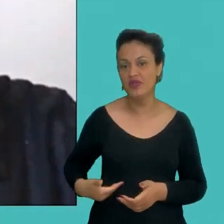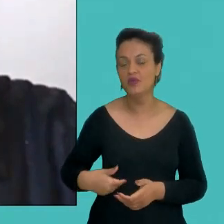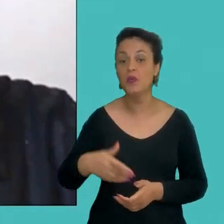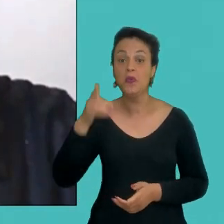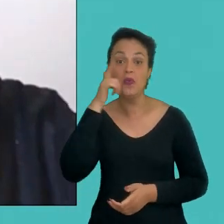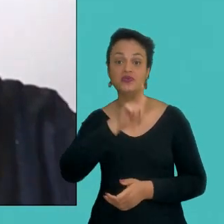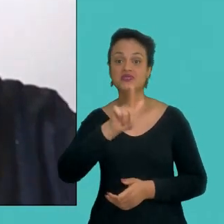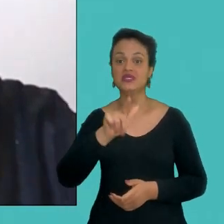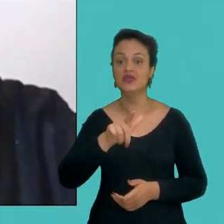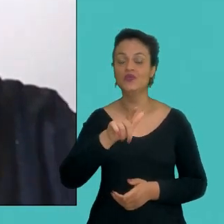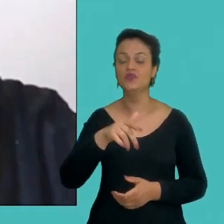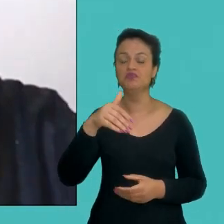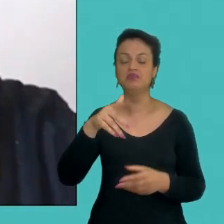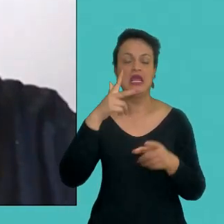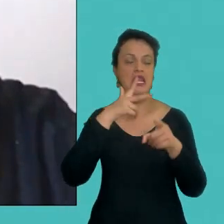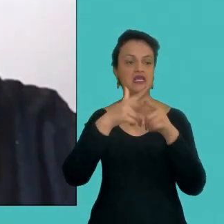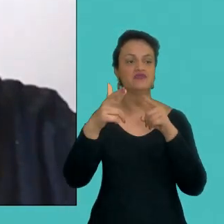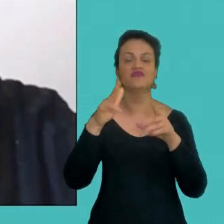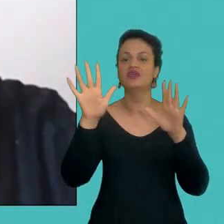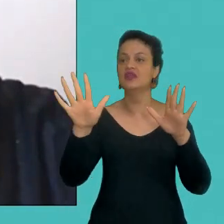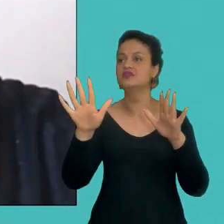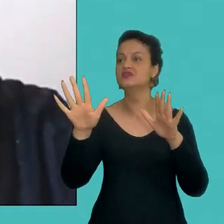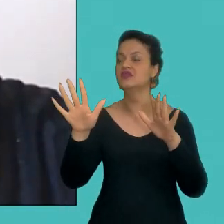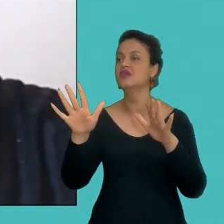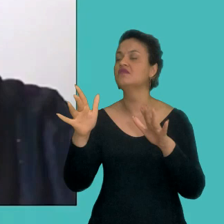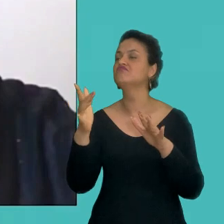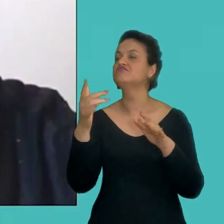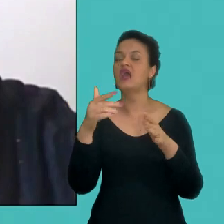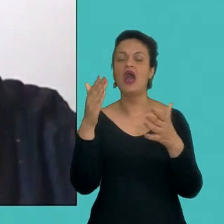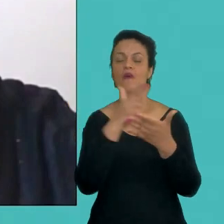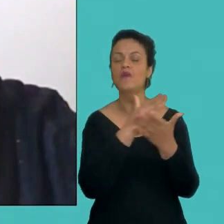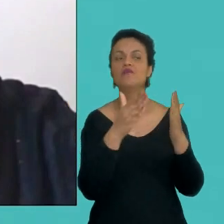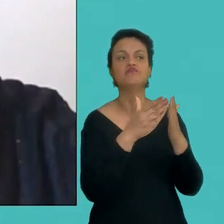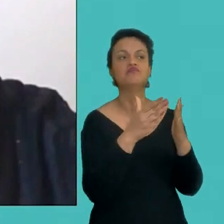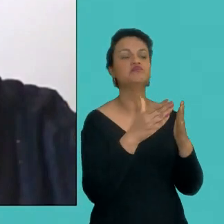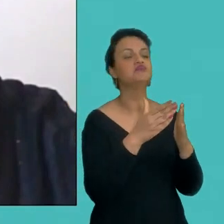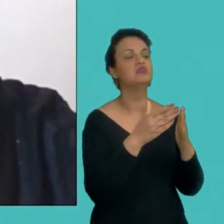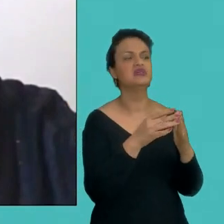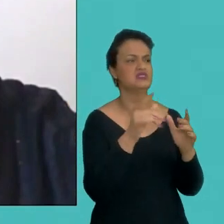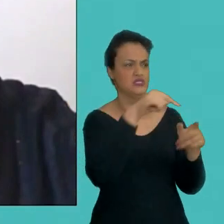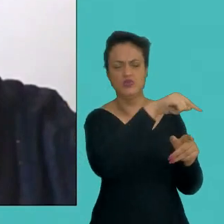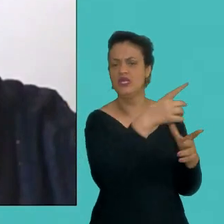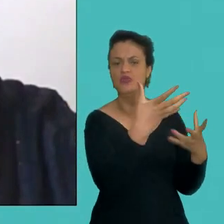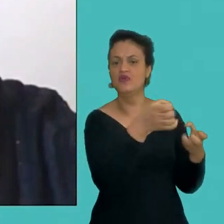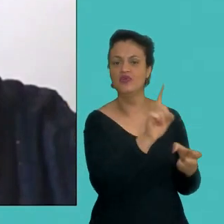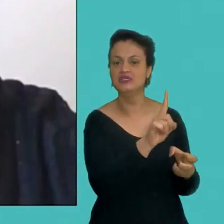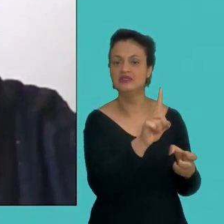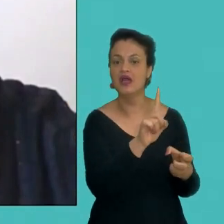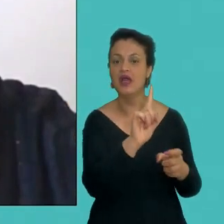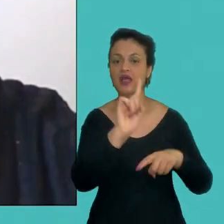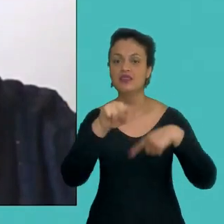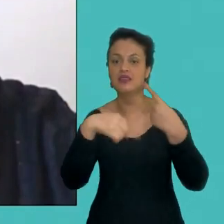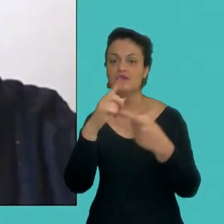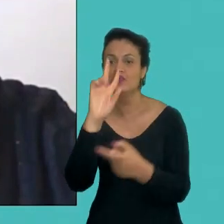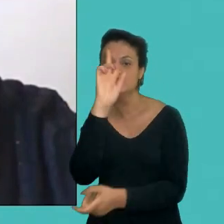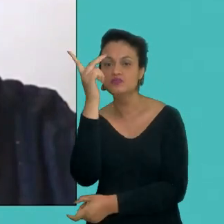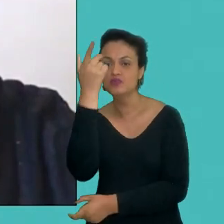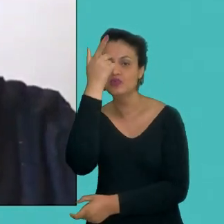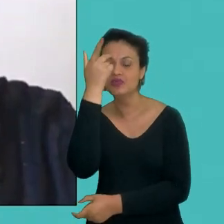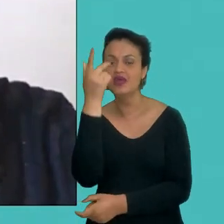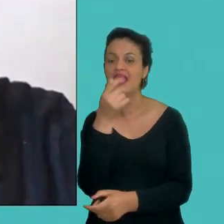um governo que se elege dizendo que não intervirá na formação de preços, termina o seu período